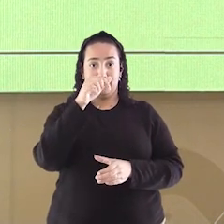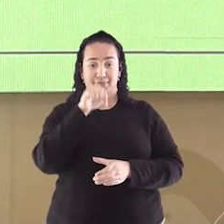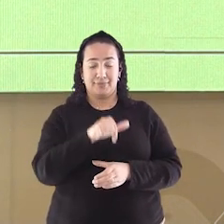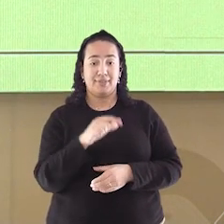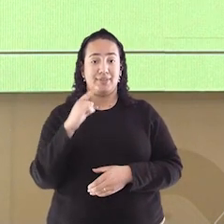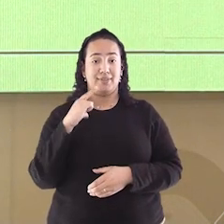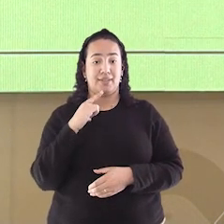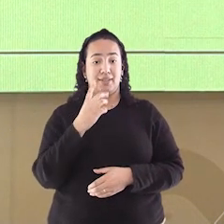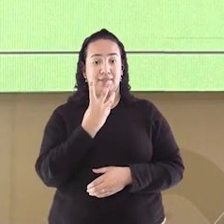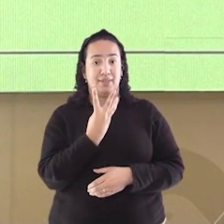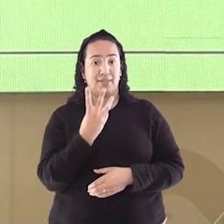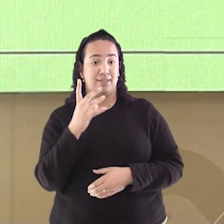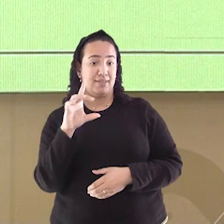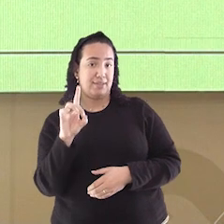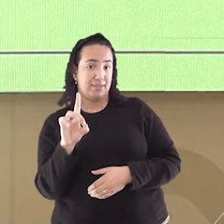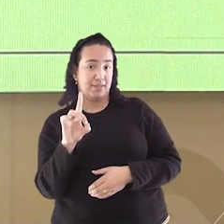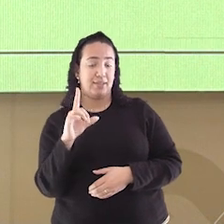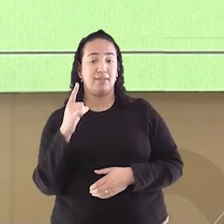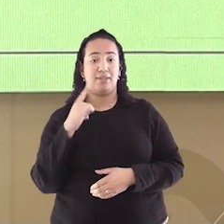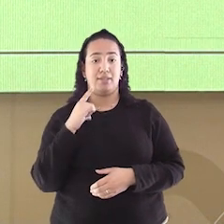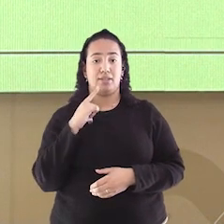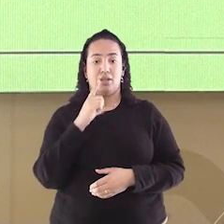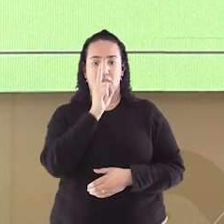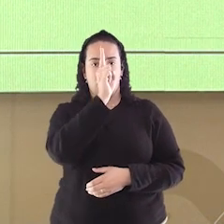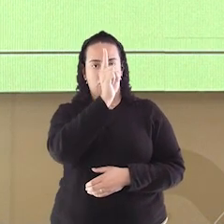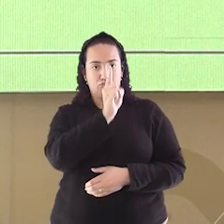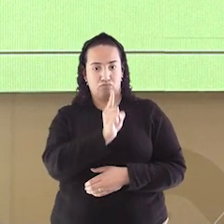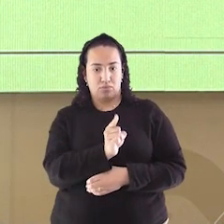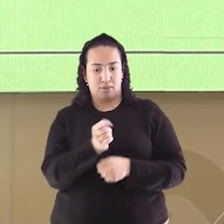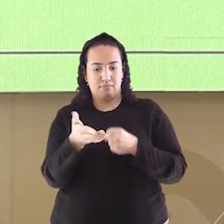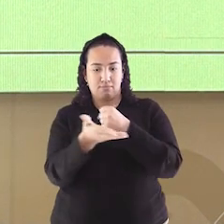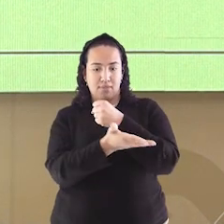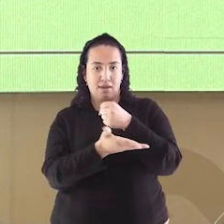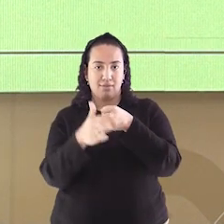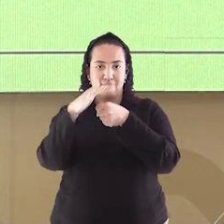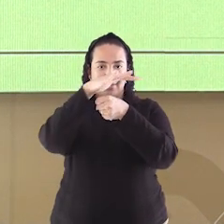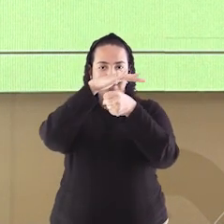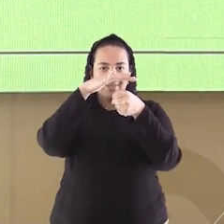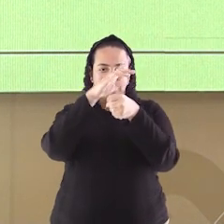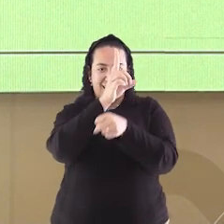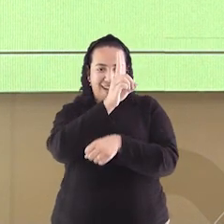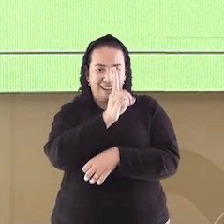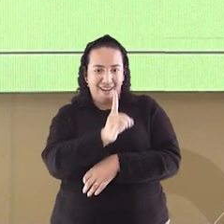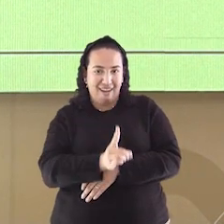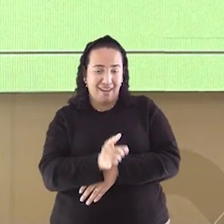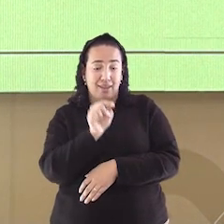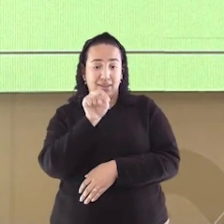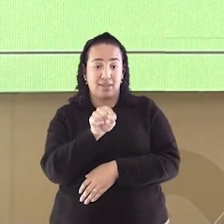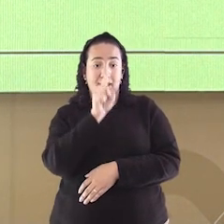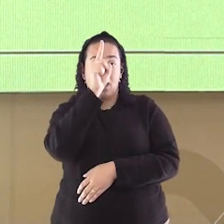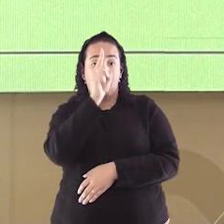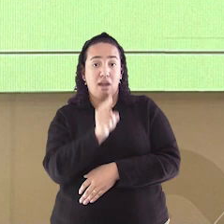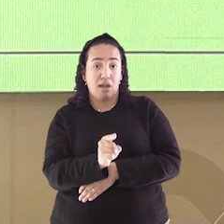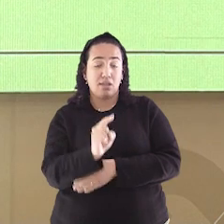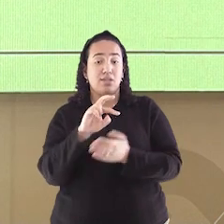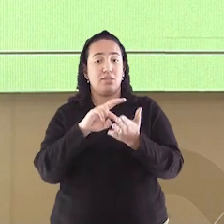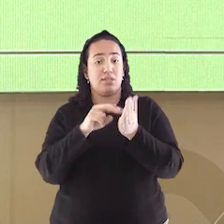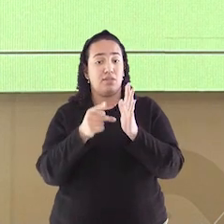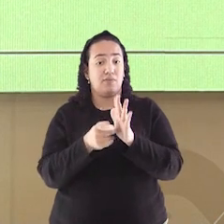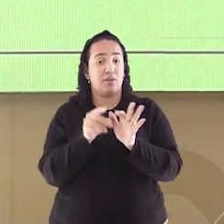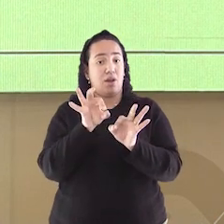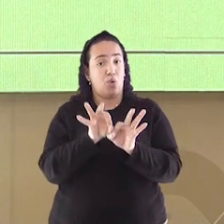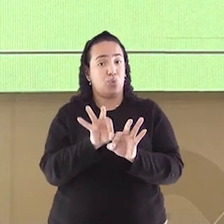figura tridimensional. Ela possui uma reta que une duas bases. Essa reta é a altura